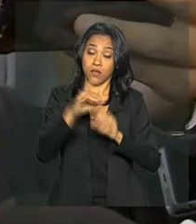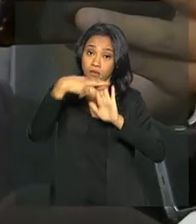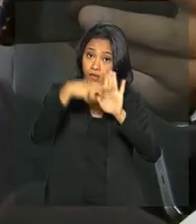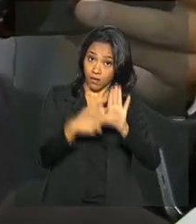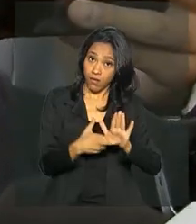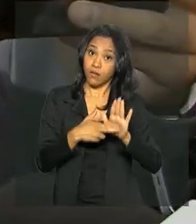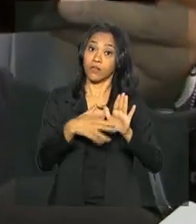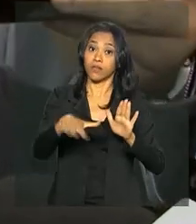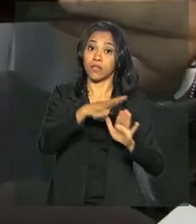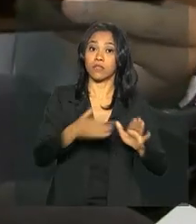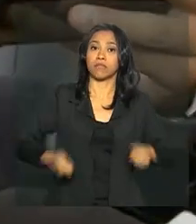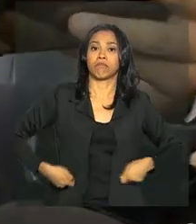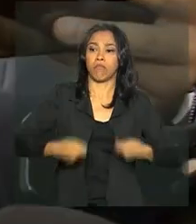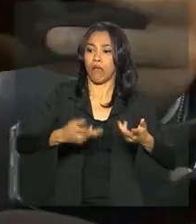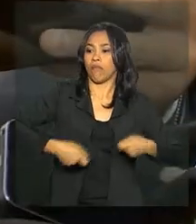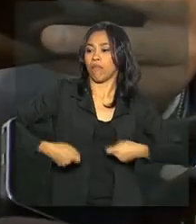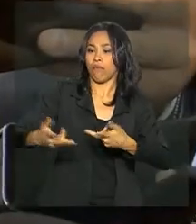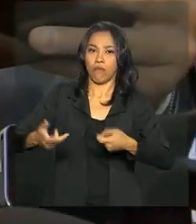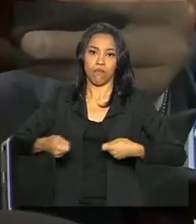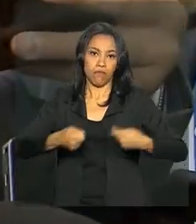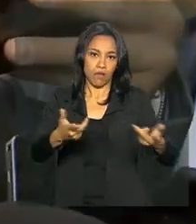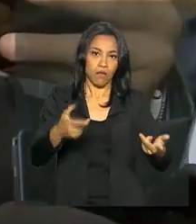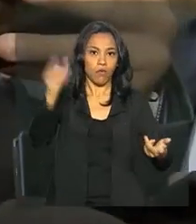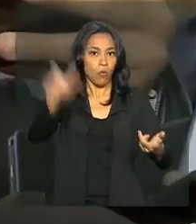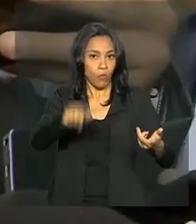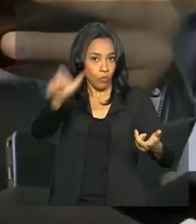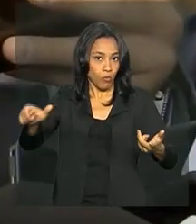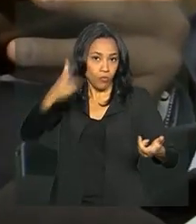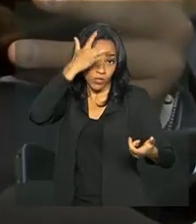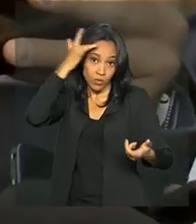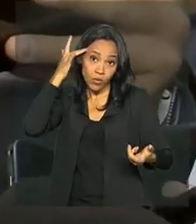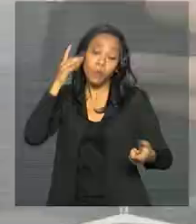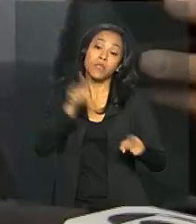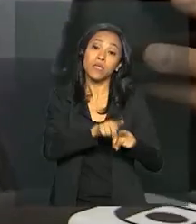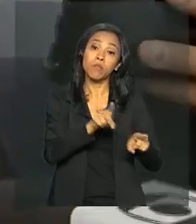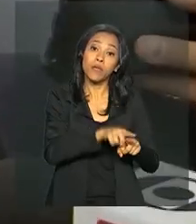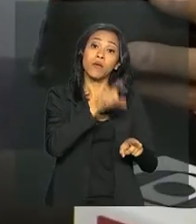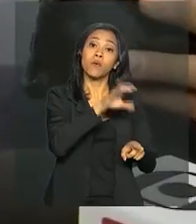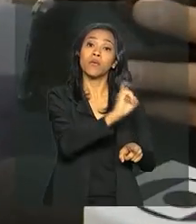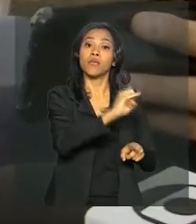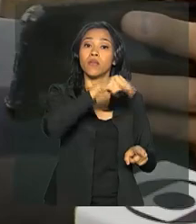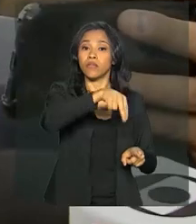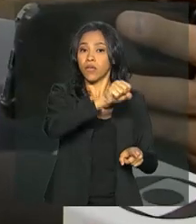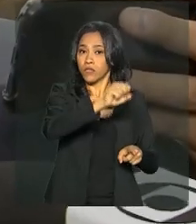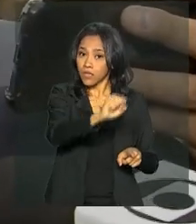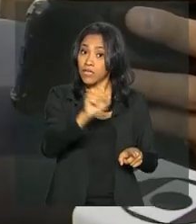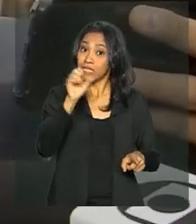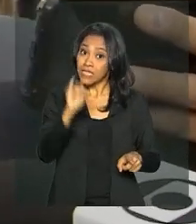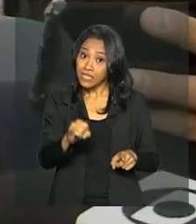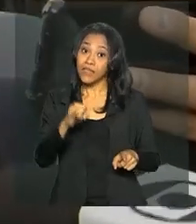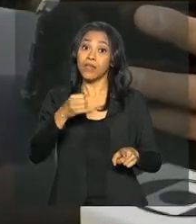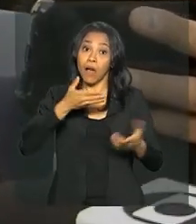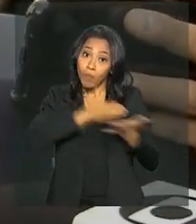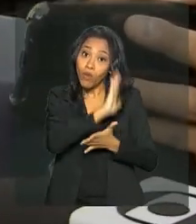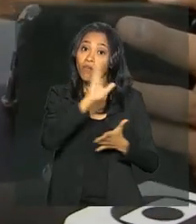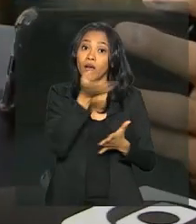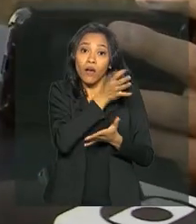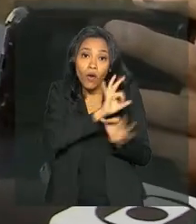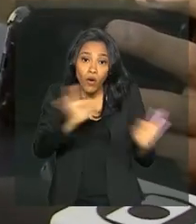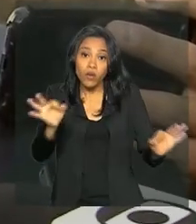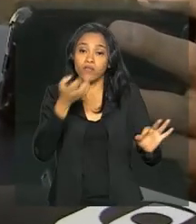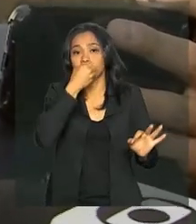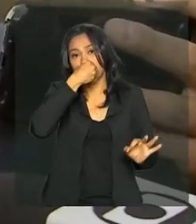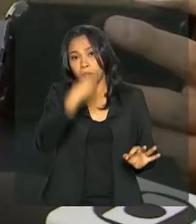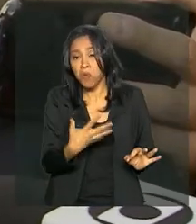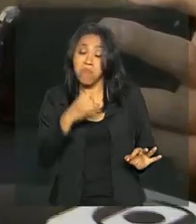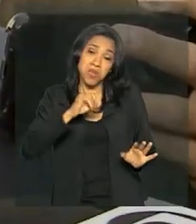as duas mais importantes é despesa com pessoal e previdência. Se aprovar alguma coisa infralegal esse ano, ótimo, vai ser uma boa sinalização.